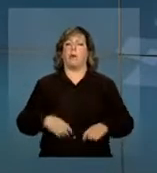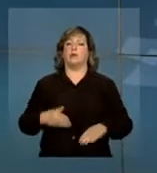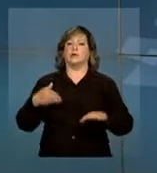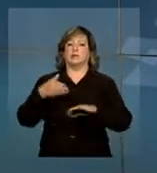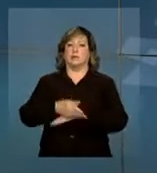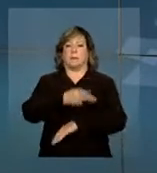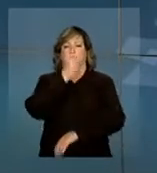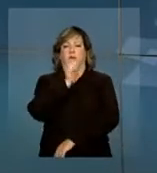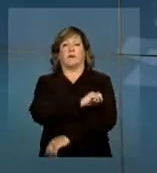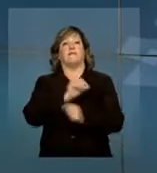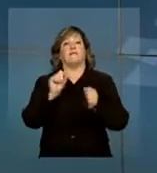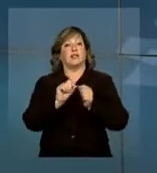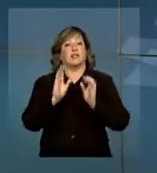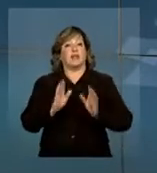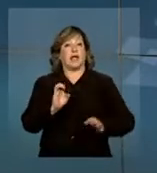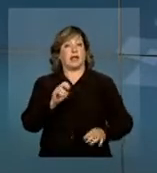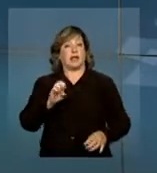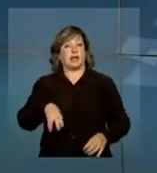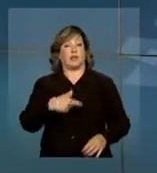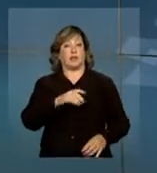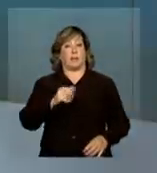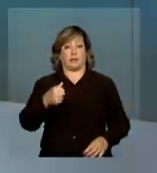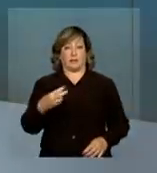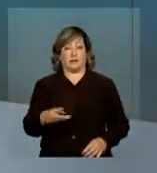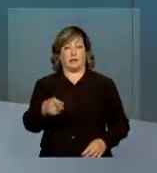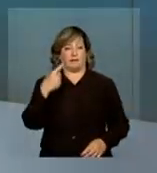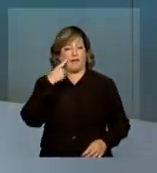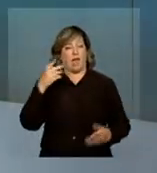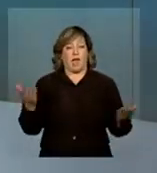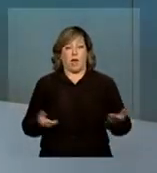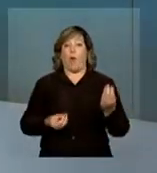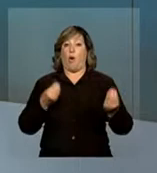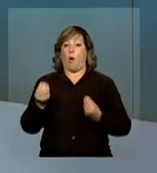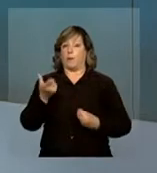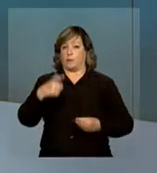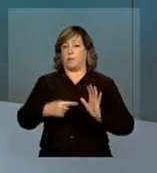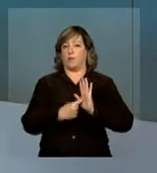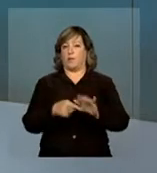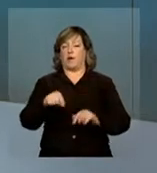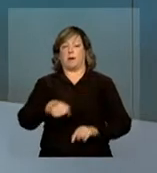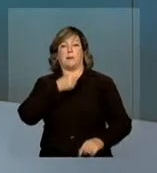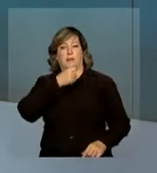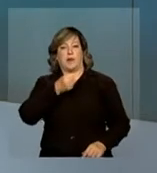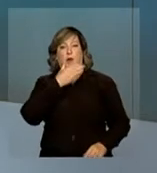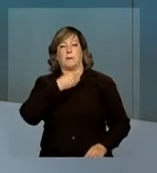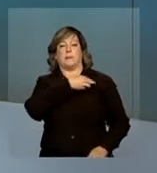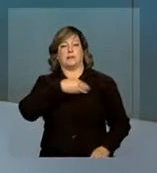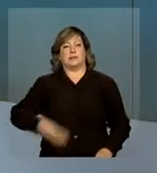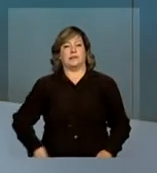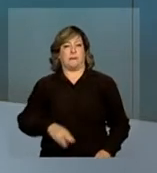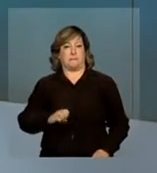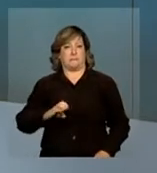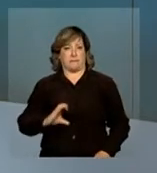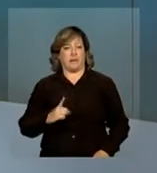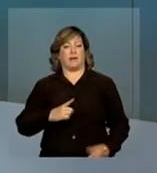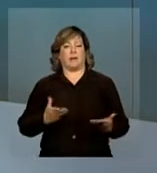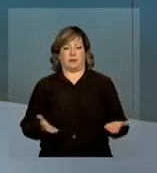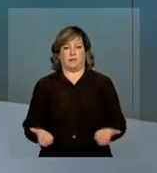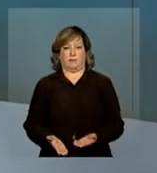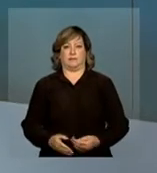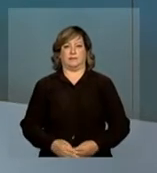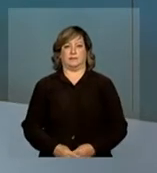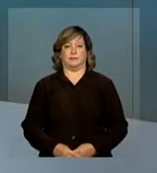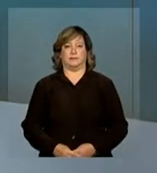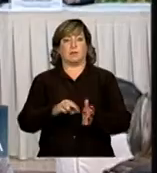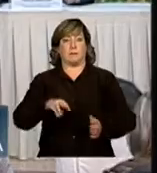que fizeram o Enem 2013 acompanha agora a reapresentação da entrevista do Ministro da Educação Aloísio